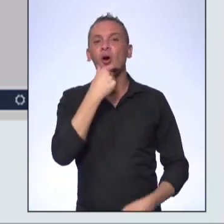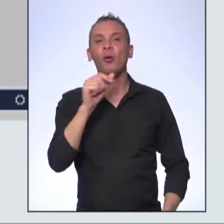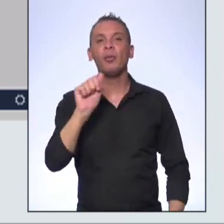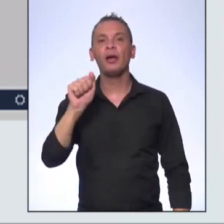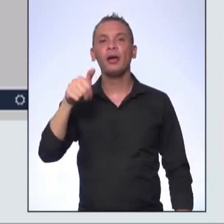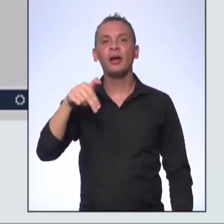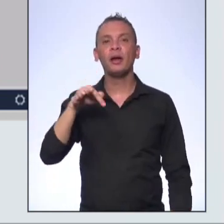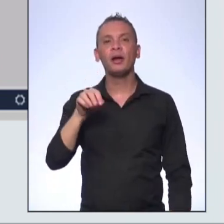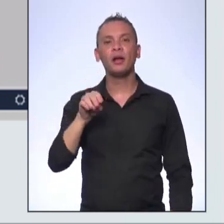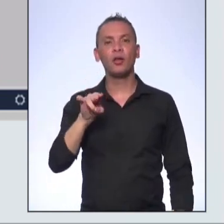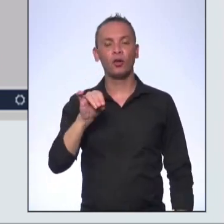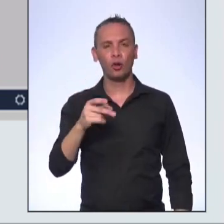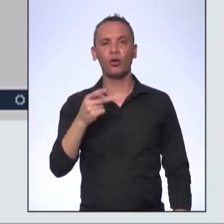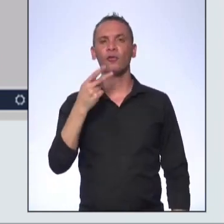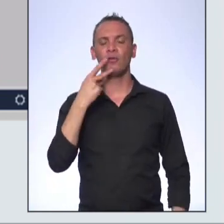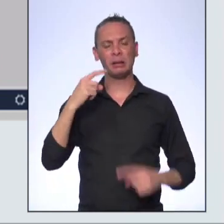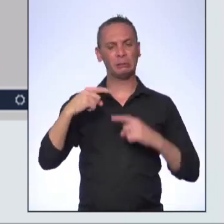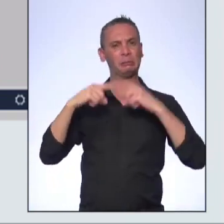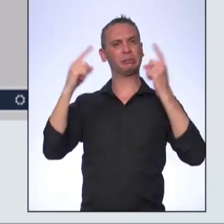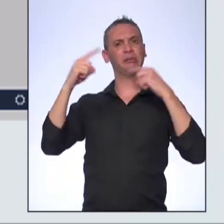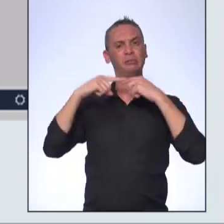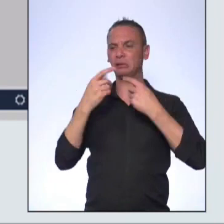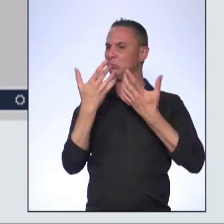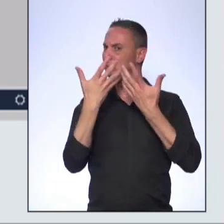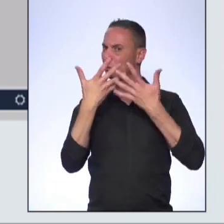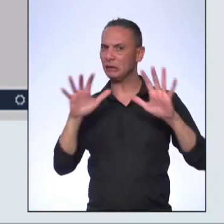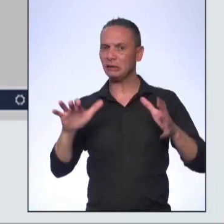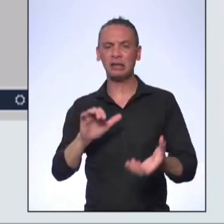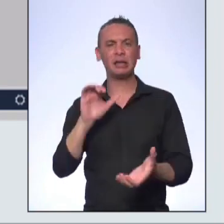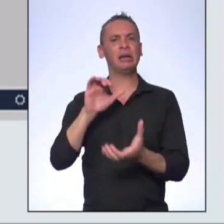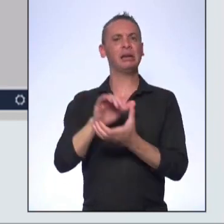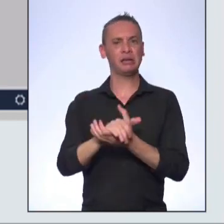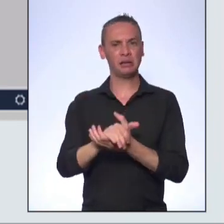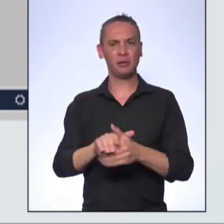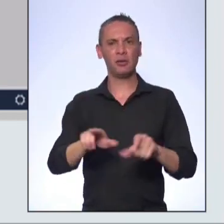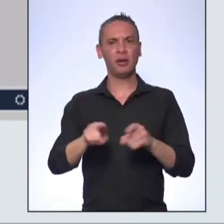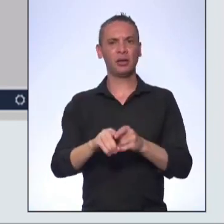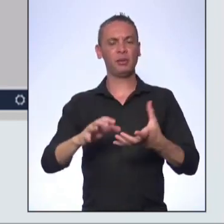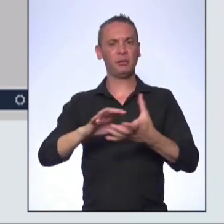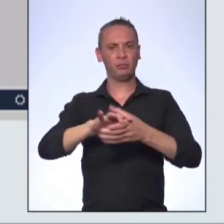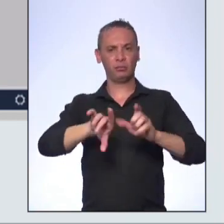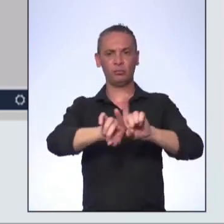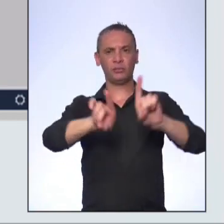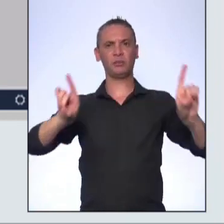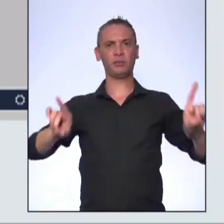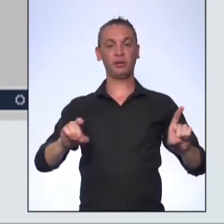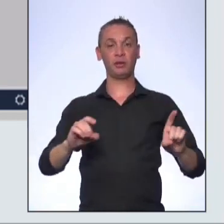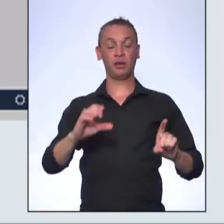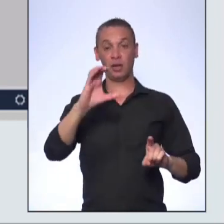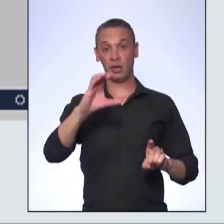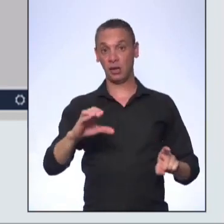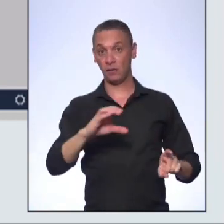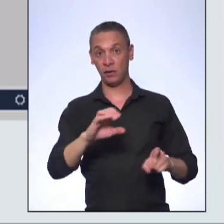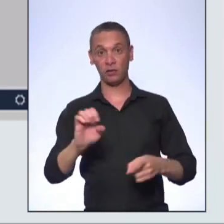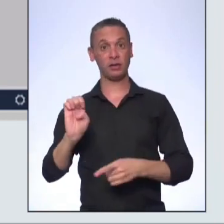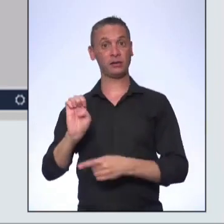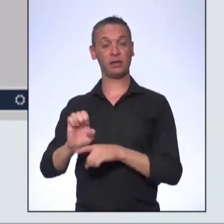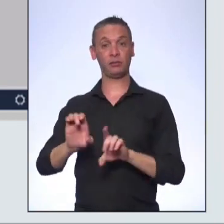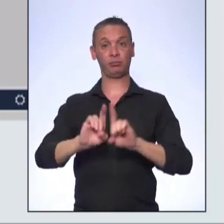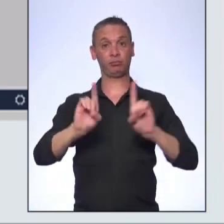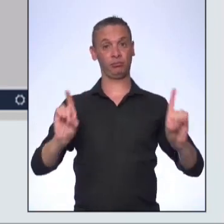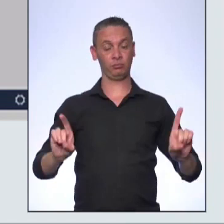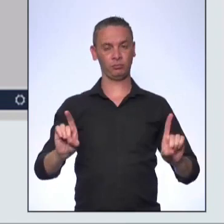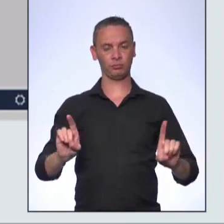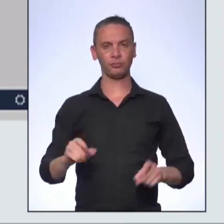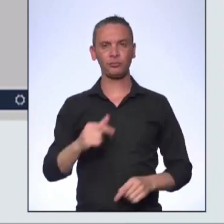criticar publicamente o casamento civil e a separação entre igreja e Estado. Antônio Conselheiro também demonstrava